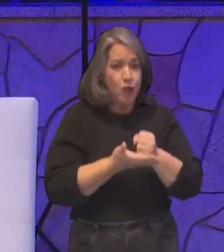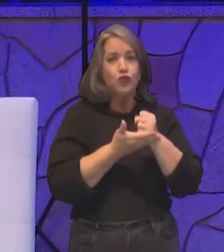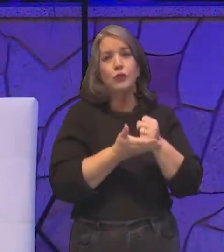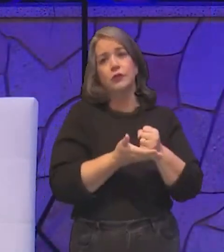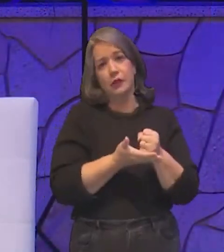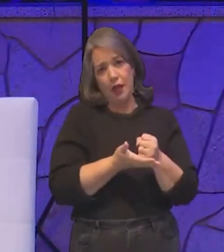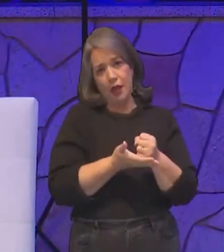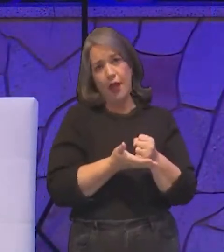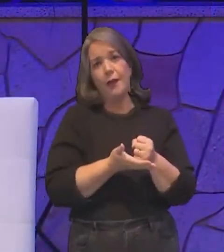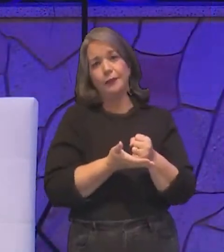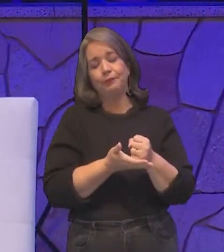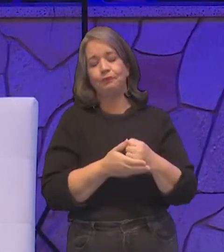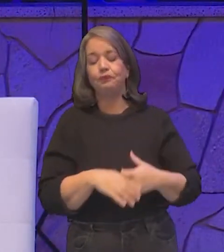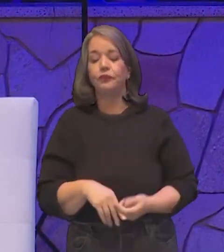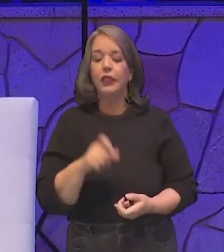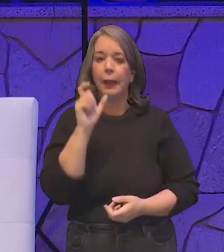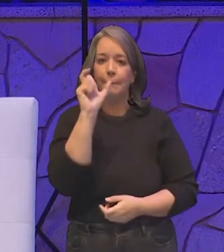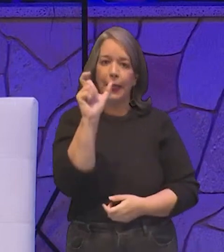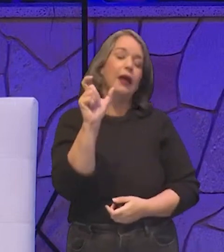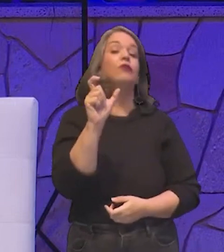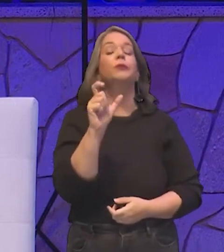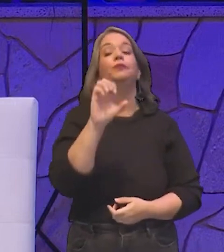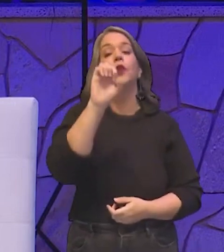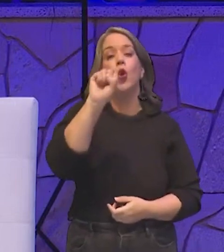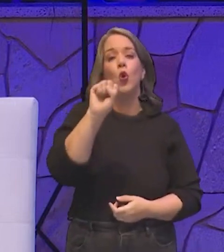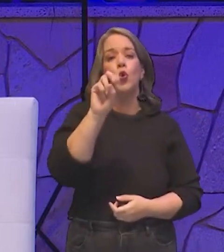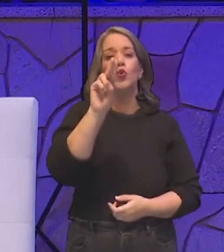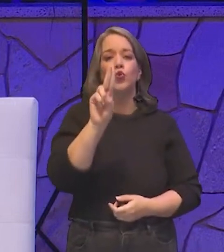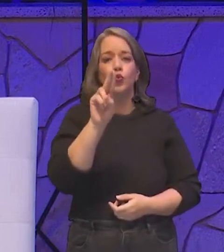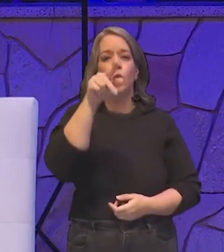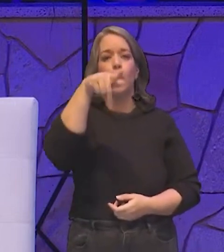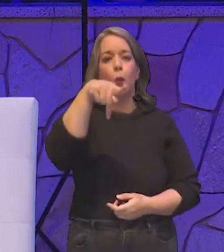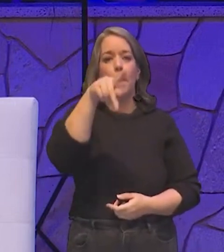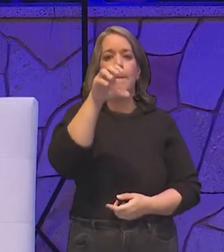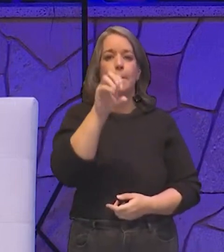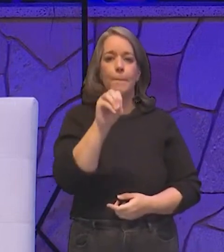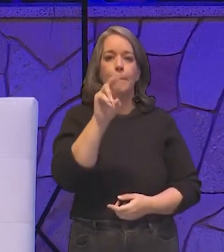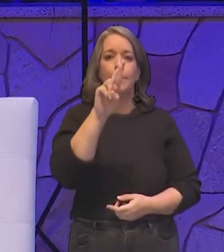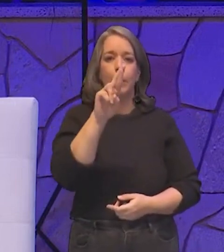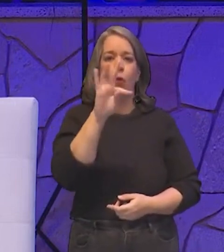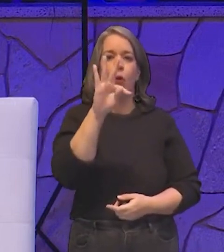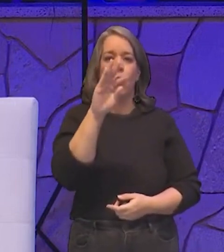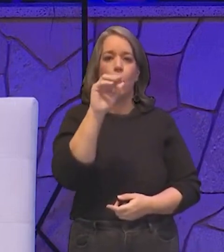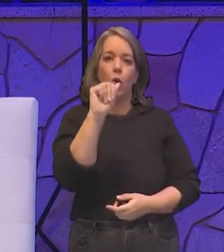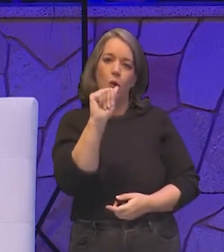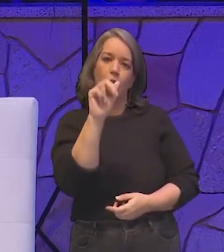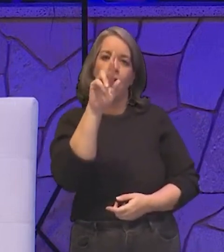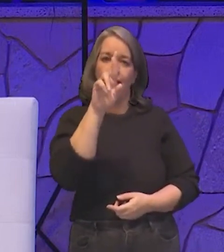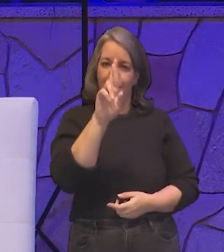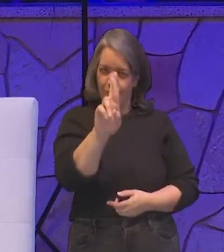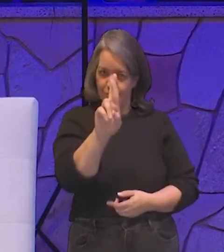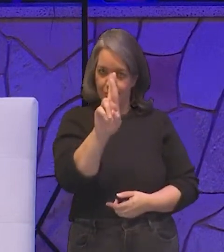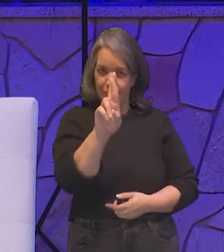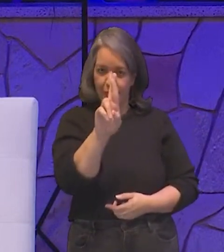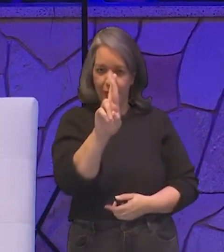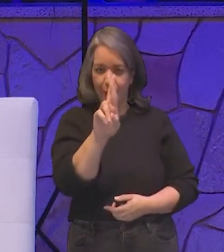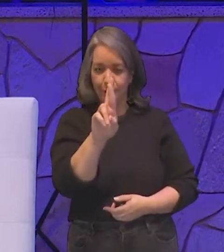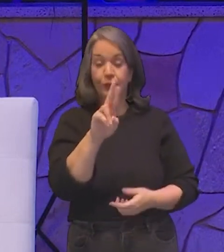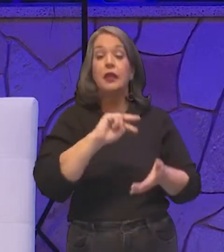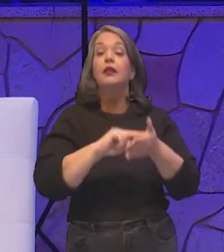grego bastazo. Ela significa literalmente pegar algo pesado para